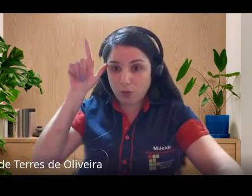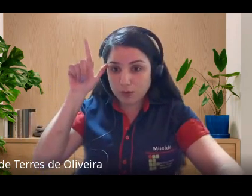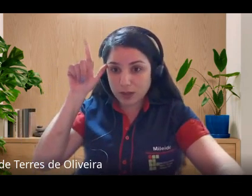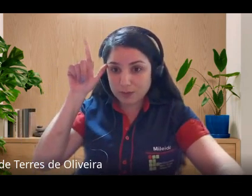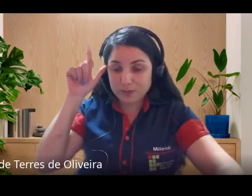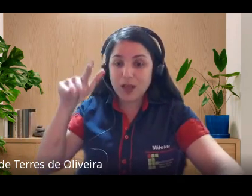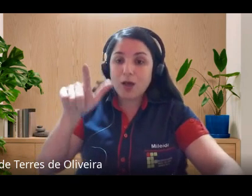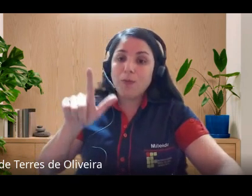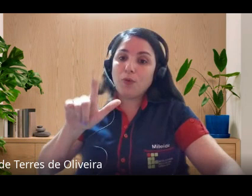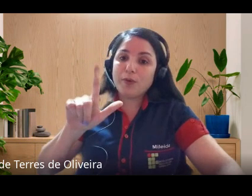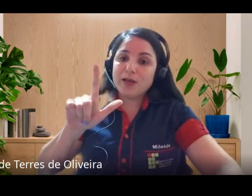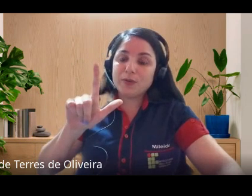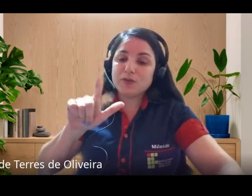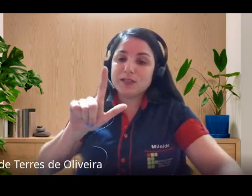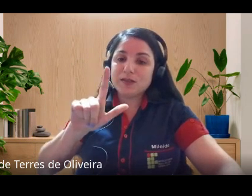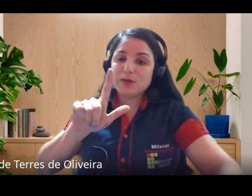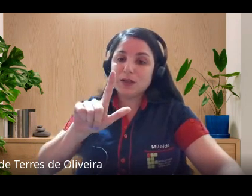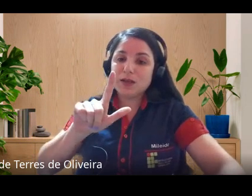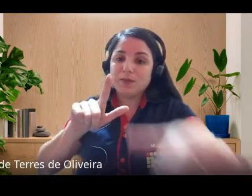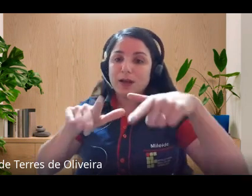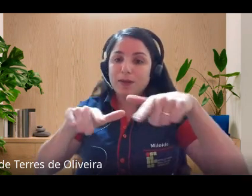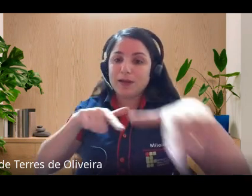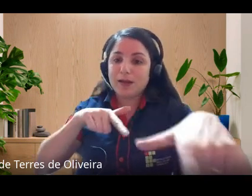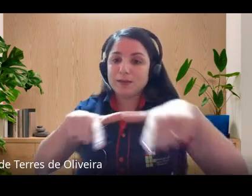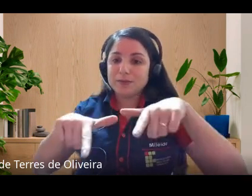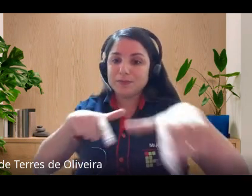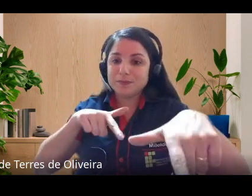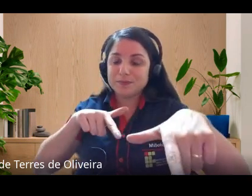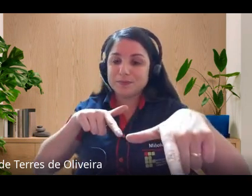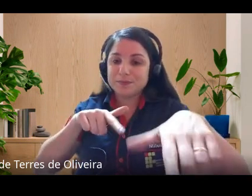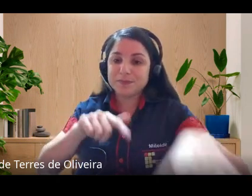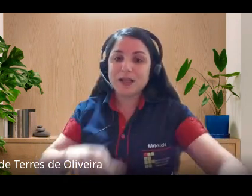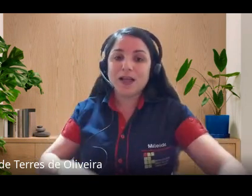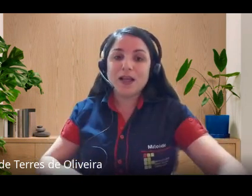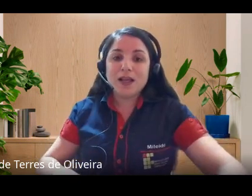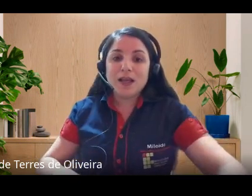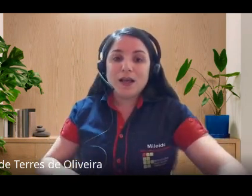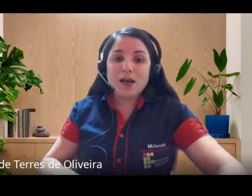ó, ontem. Com o L eu posso fazer também o quê? Trabalhar.